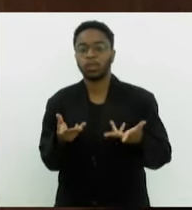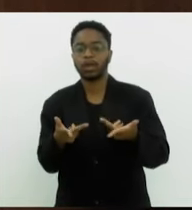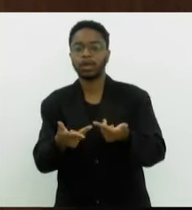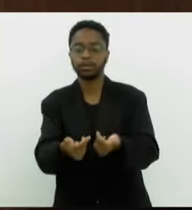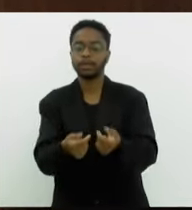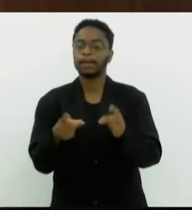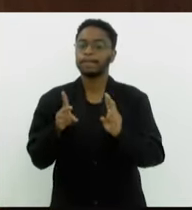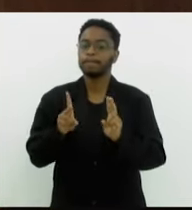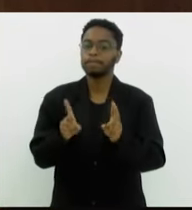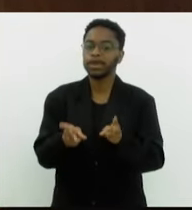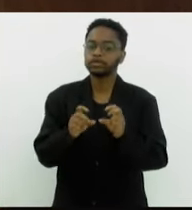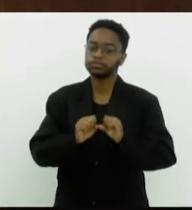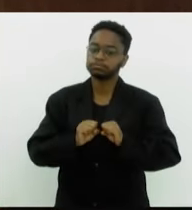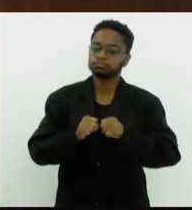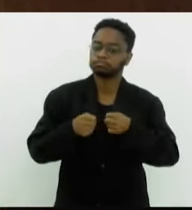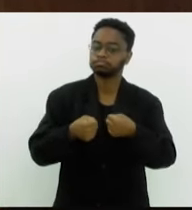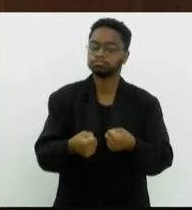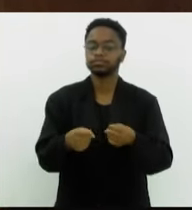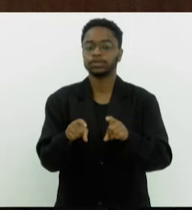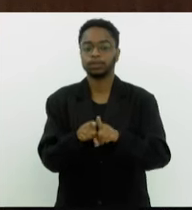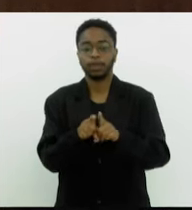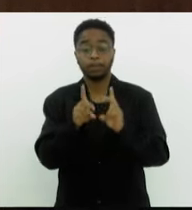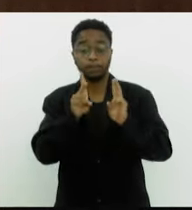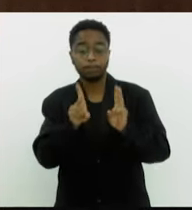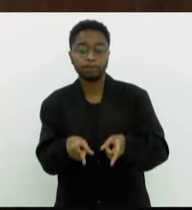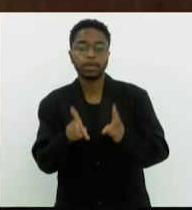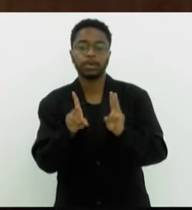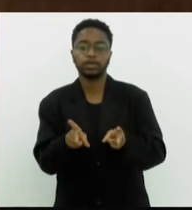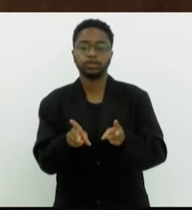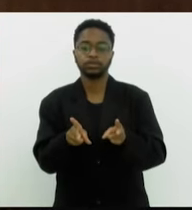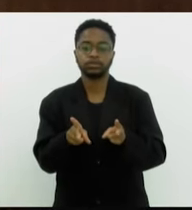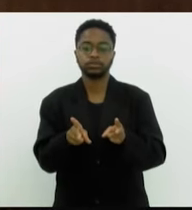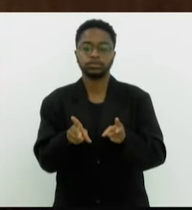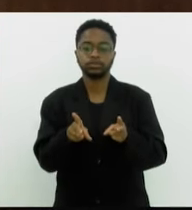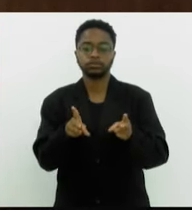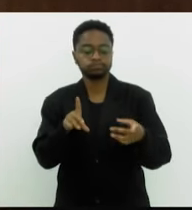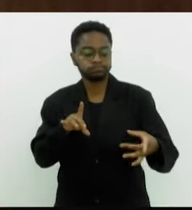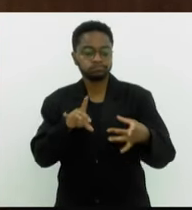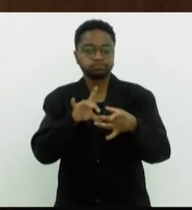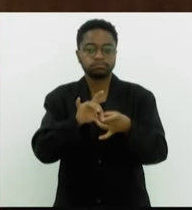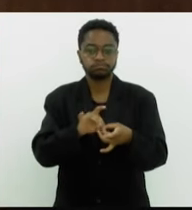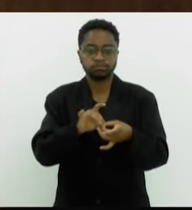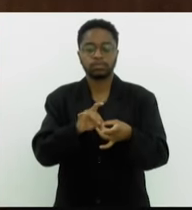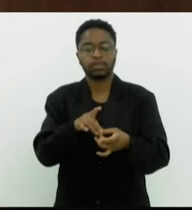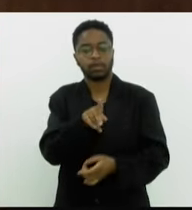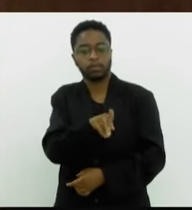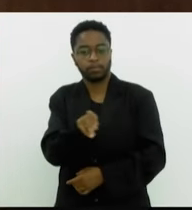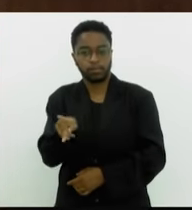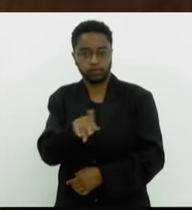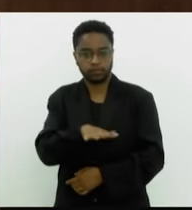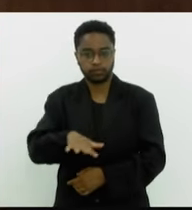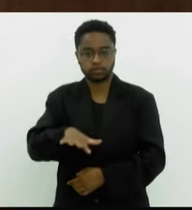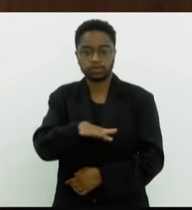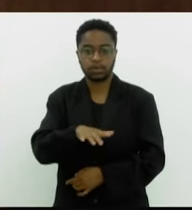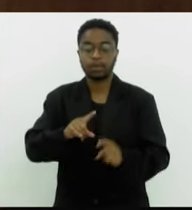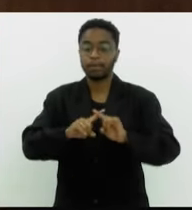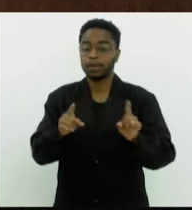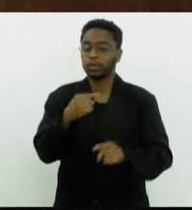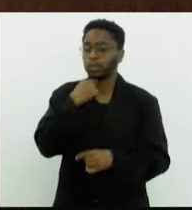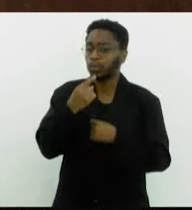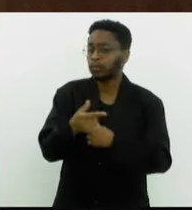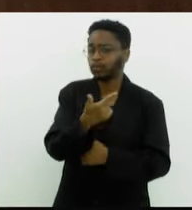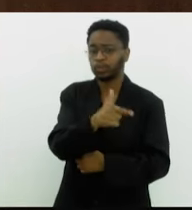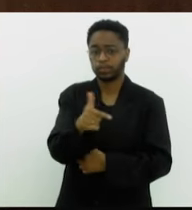mesmo tipo de dedicação, o mesmo tipo de apego ao magistério, sem dúvida nenhuma, a